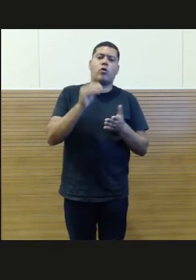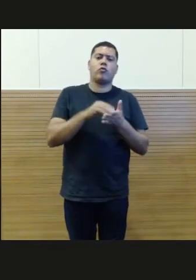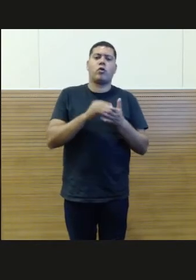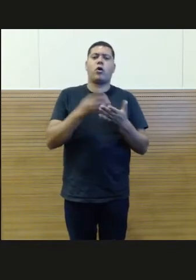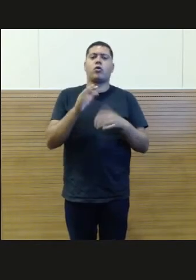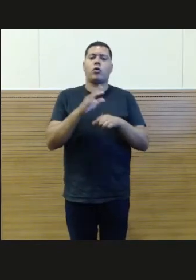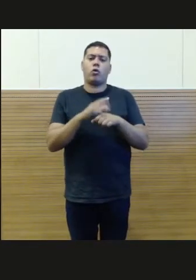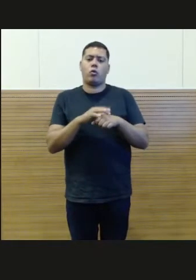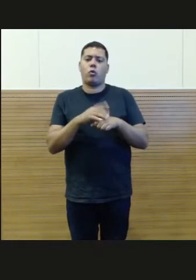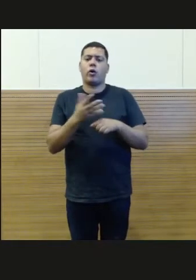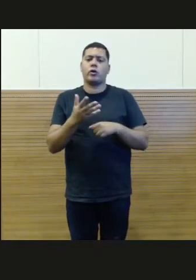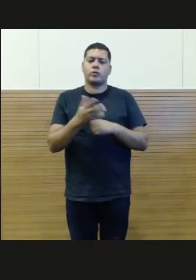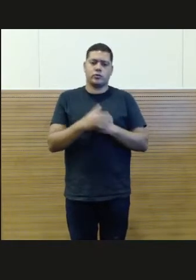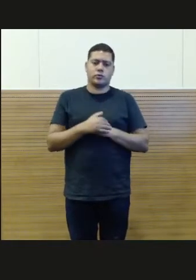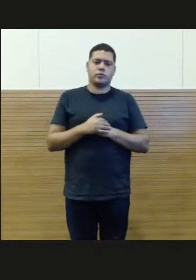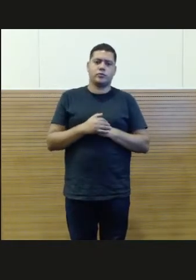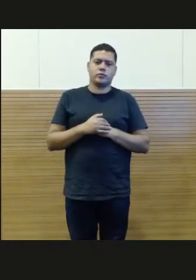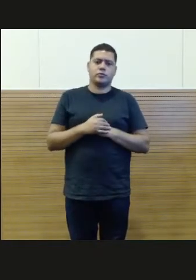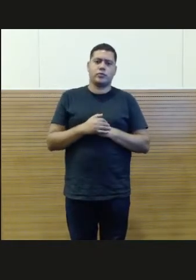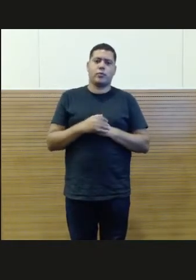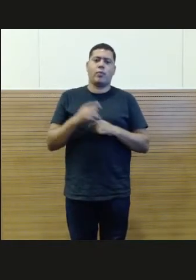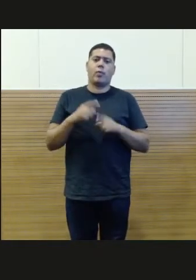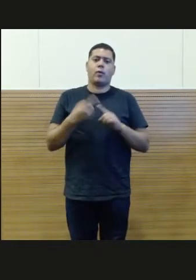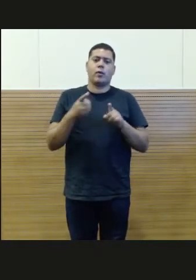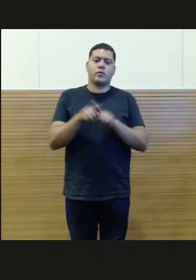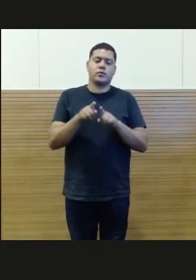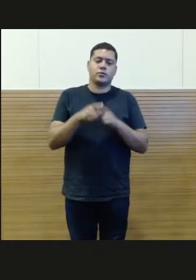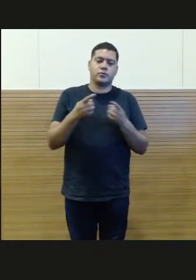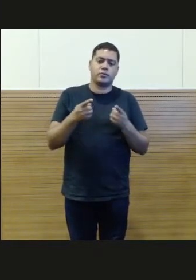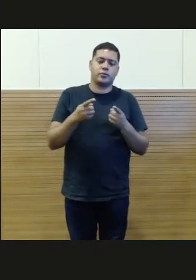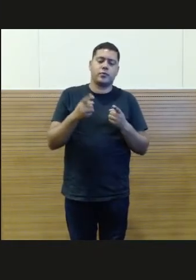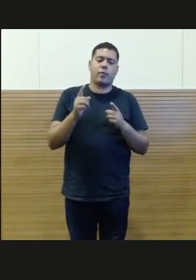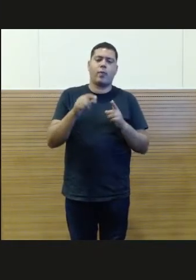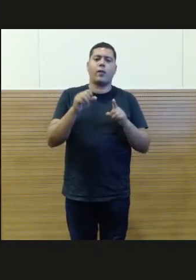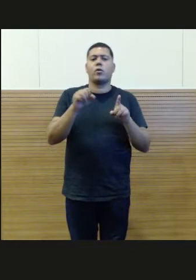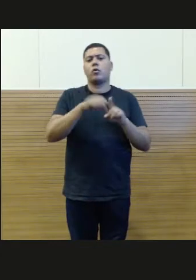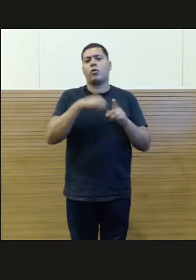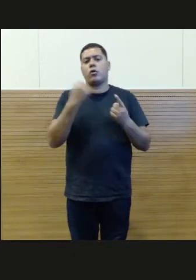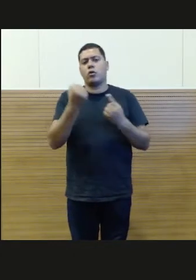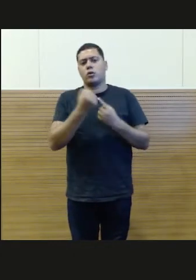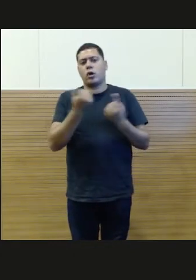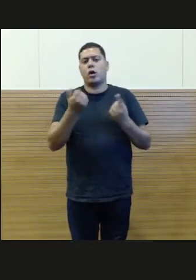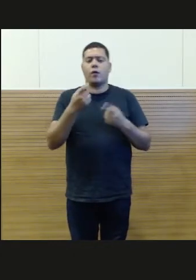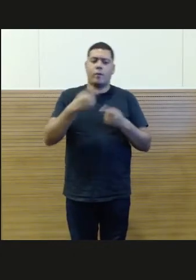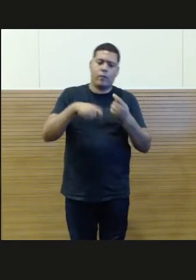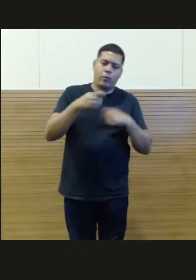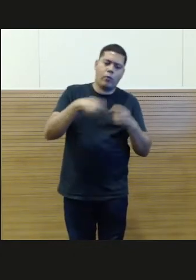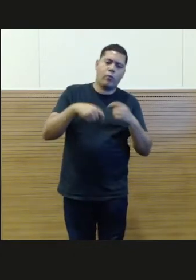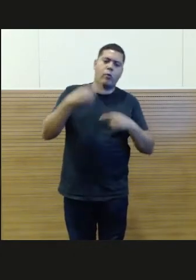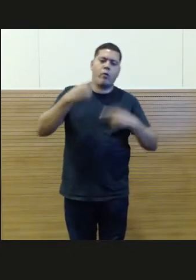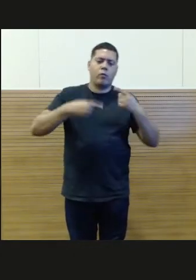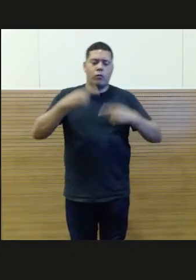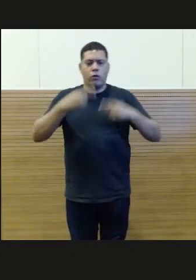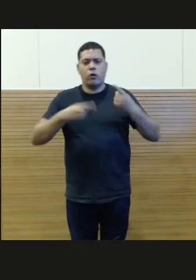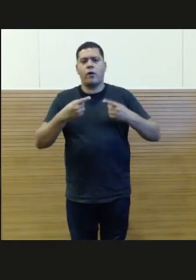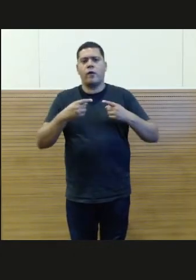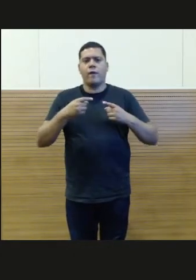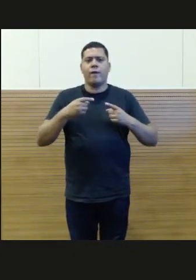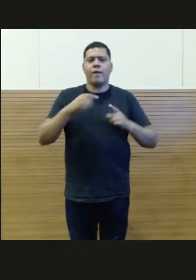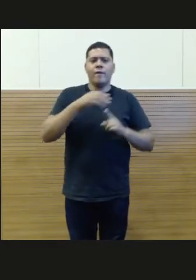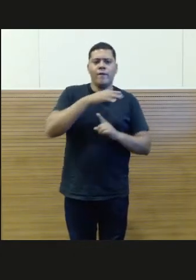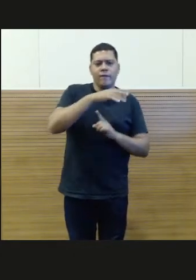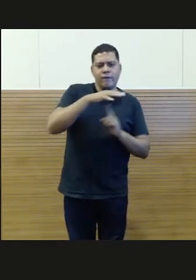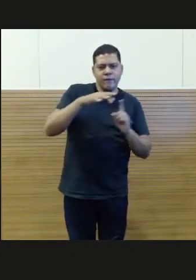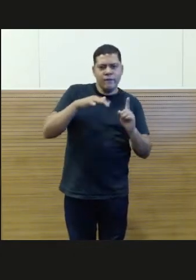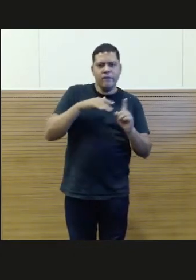ou enfermidades. As dimensões sociais, econômicas, políticas e ambientais não são extras